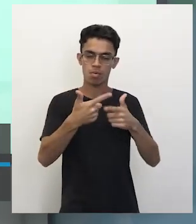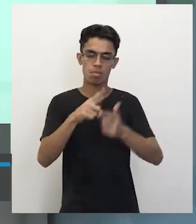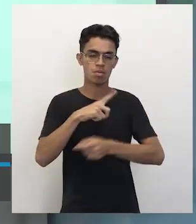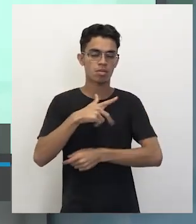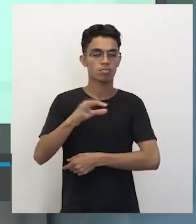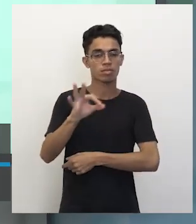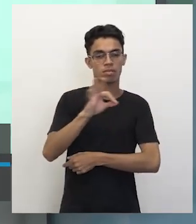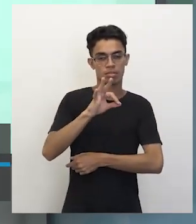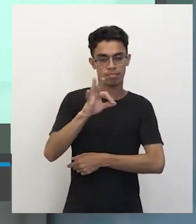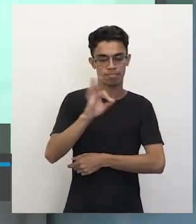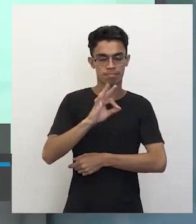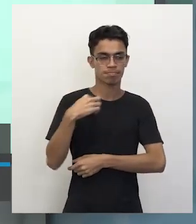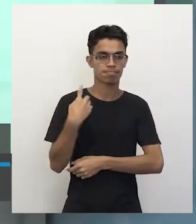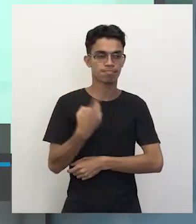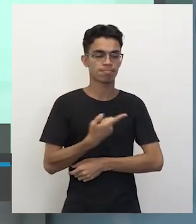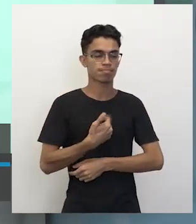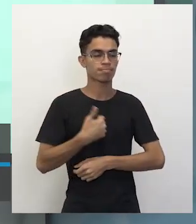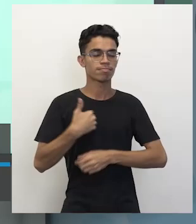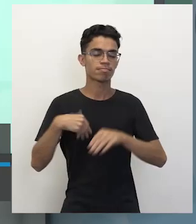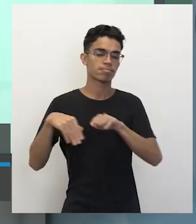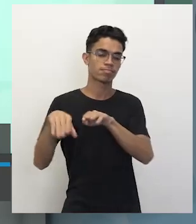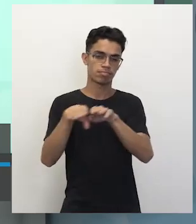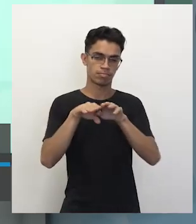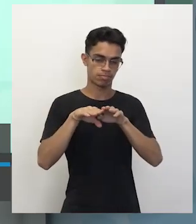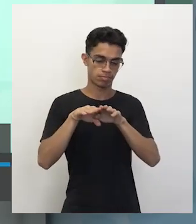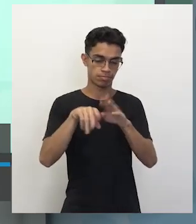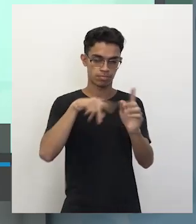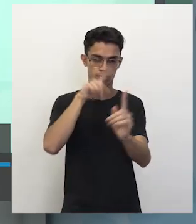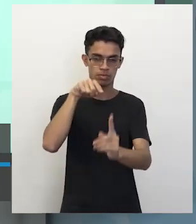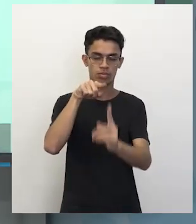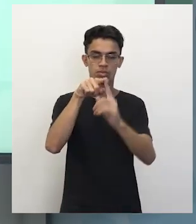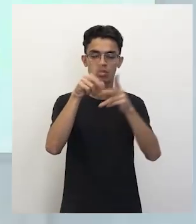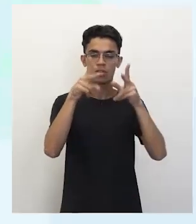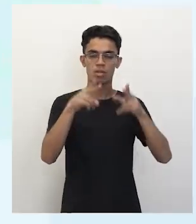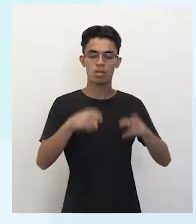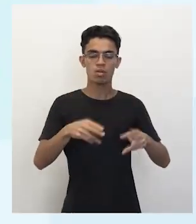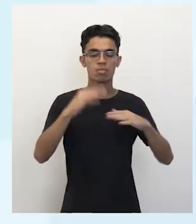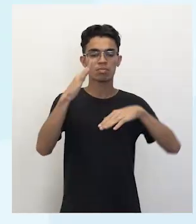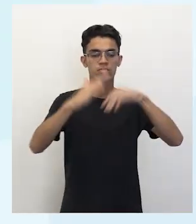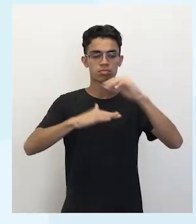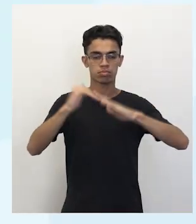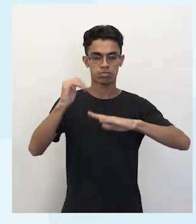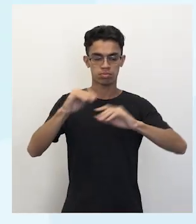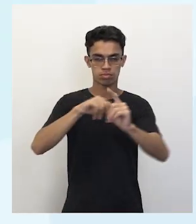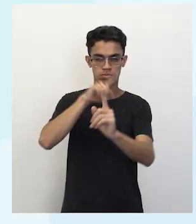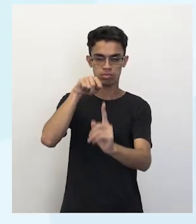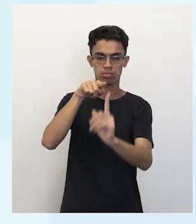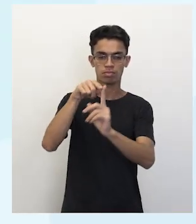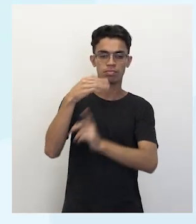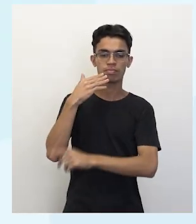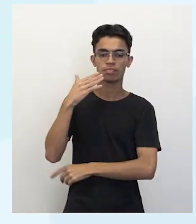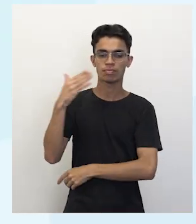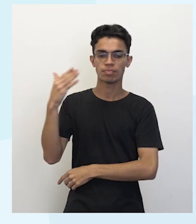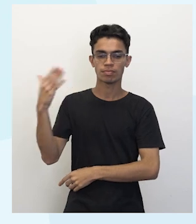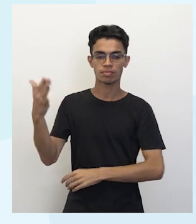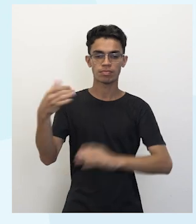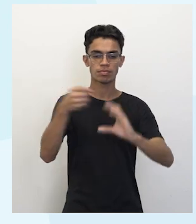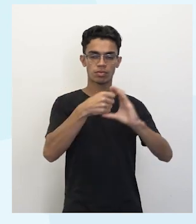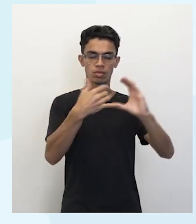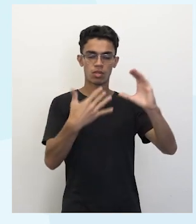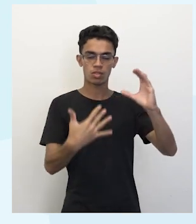Nós estamos aqui todos no mesmo barco, tá bom? Muito bem, vamos ver aí qual é o objetivo desta aula, então. Tá aí, ó, apresentar